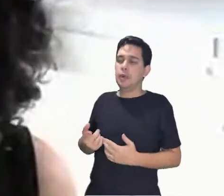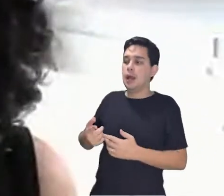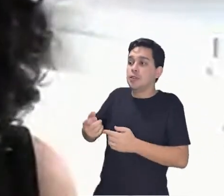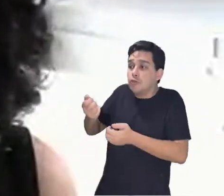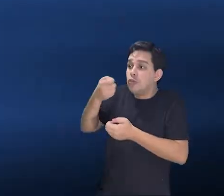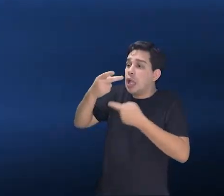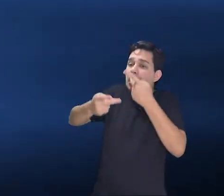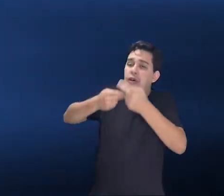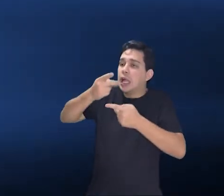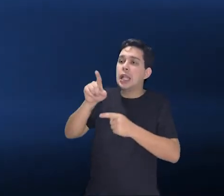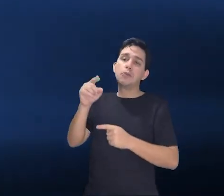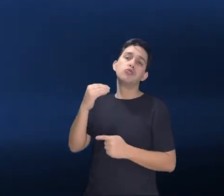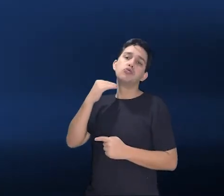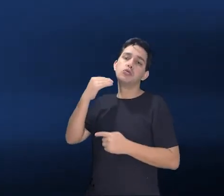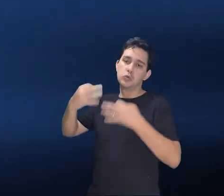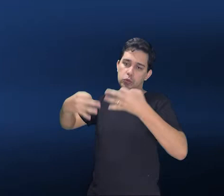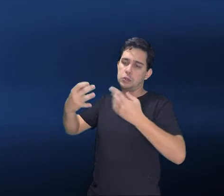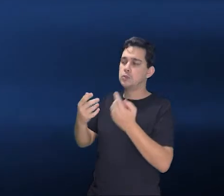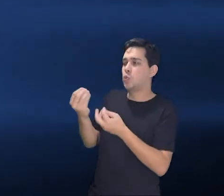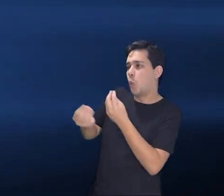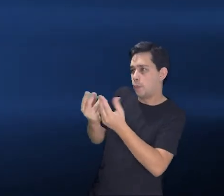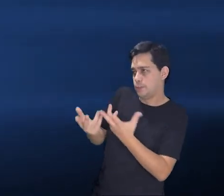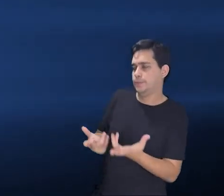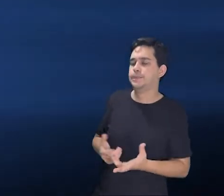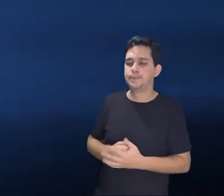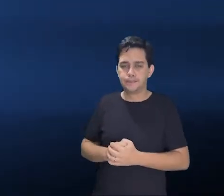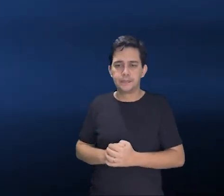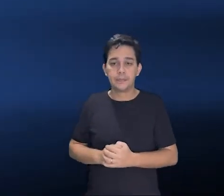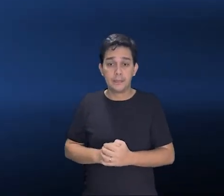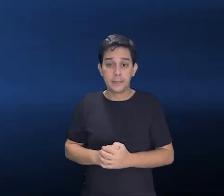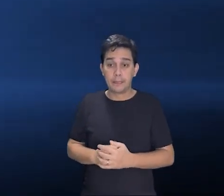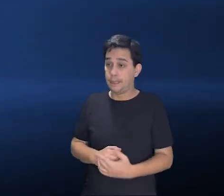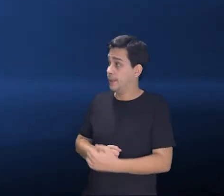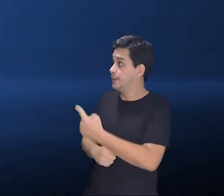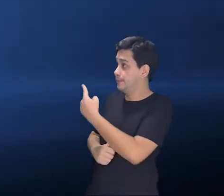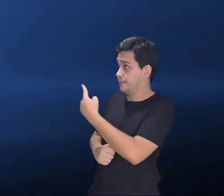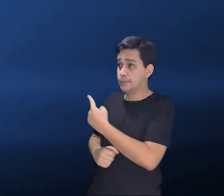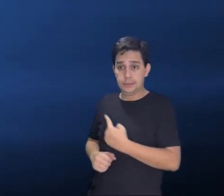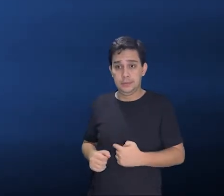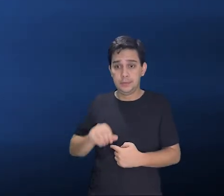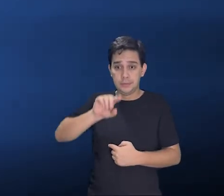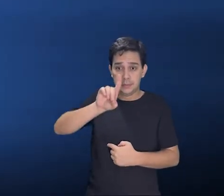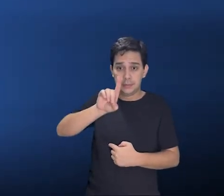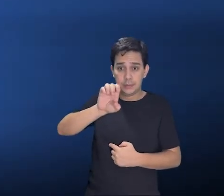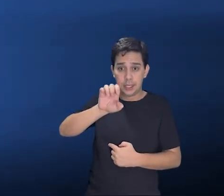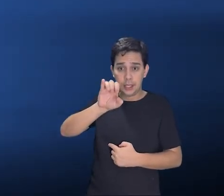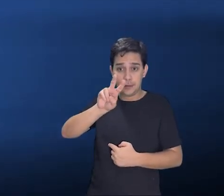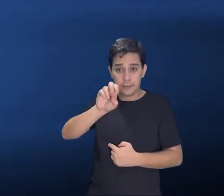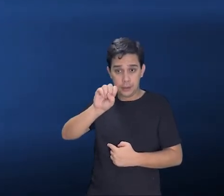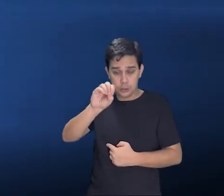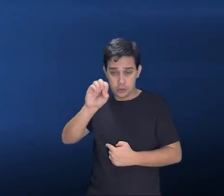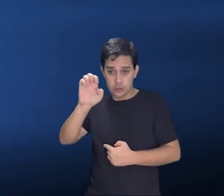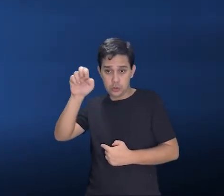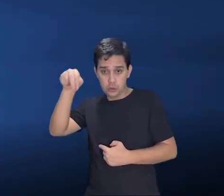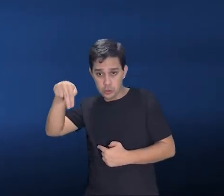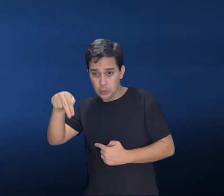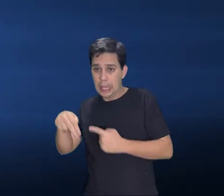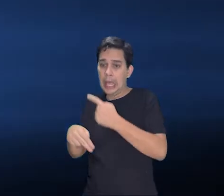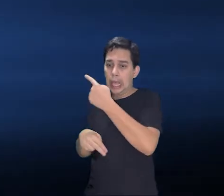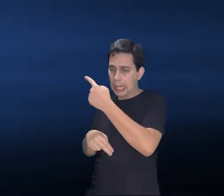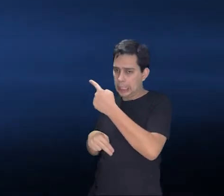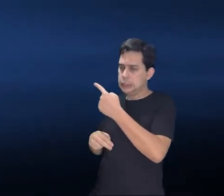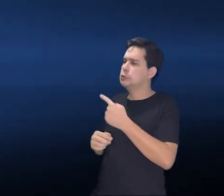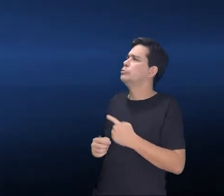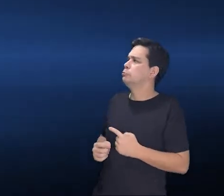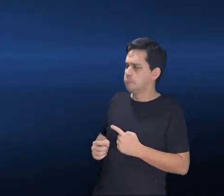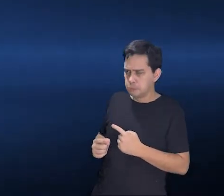em juízo. Em relação ao Davidson, né, além do homicídio com dolo eventual, já que